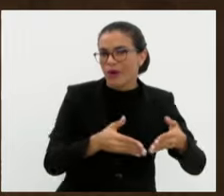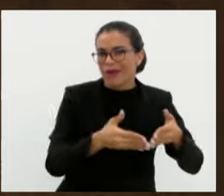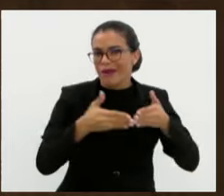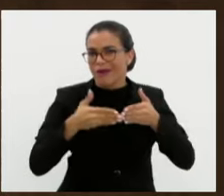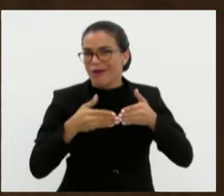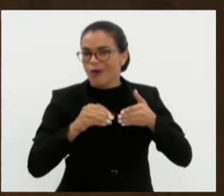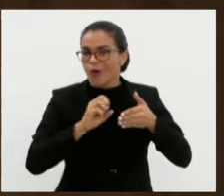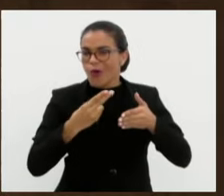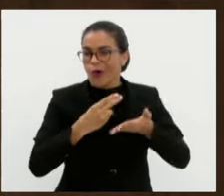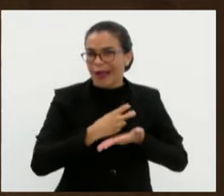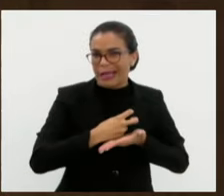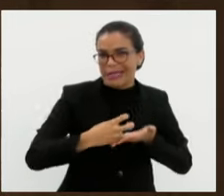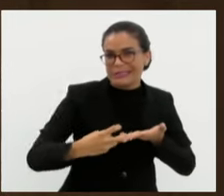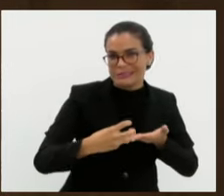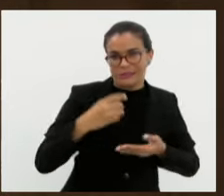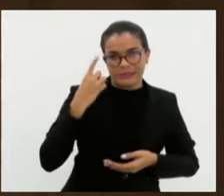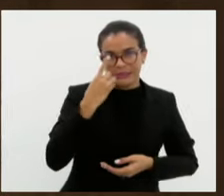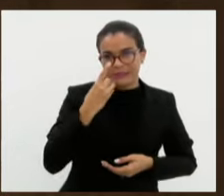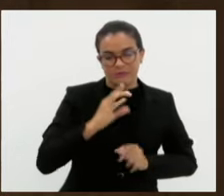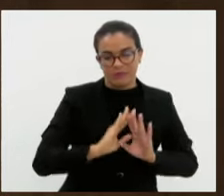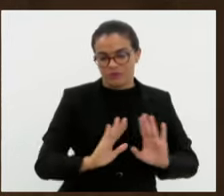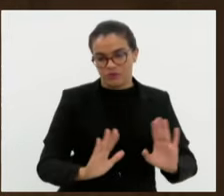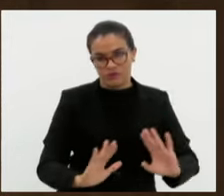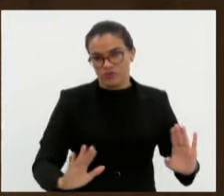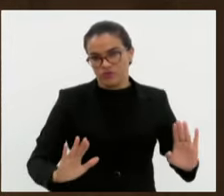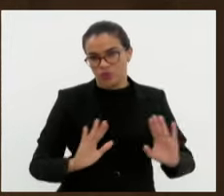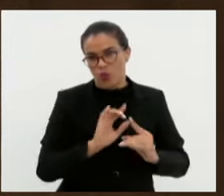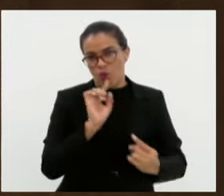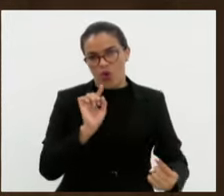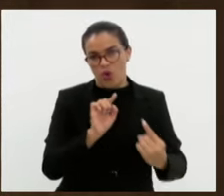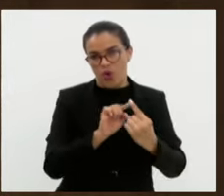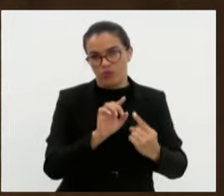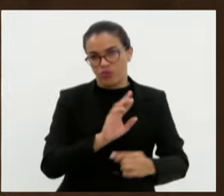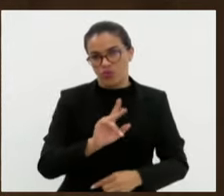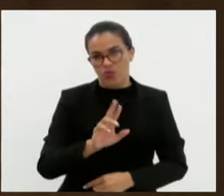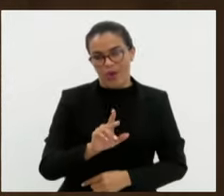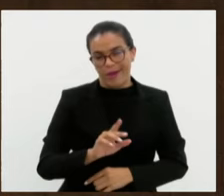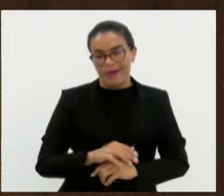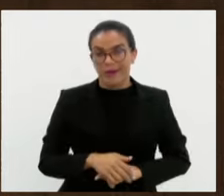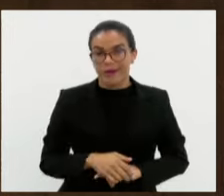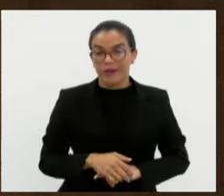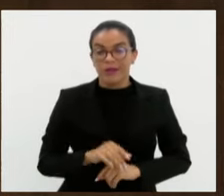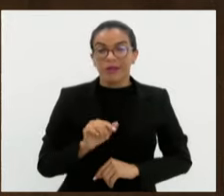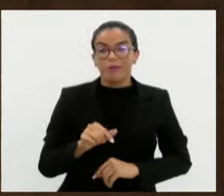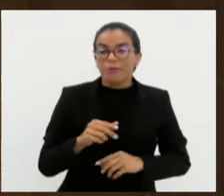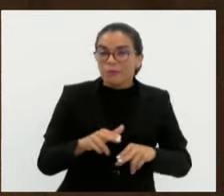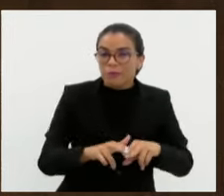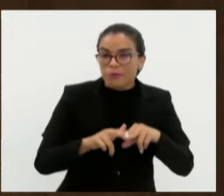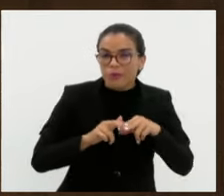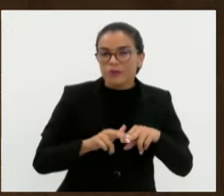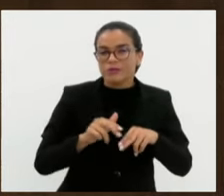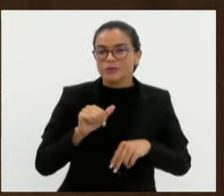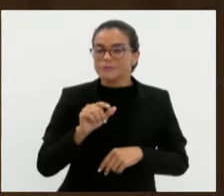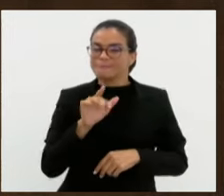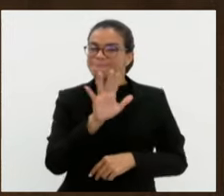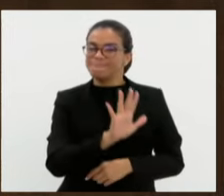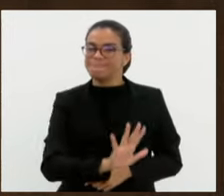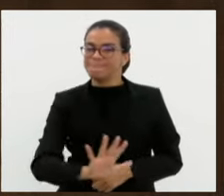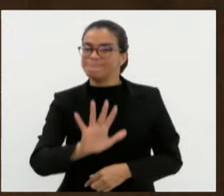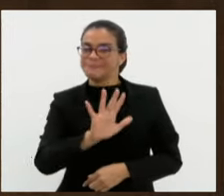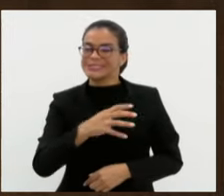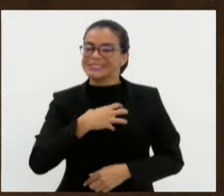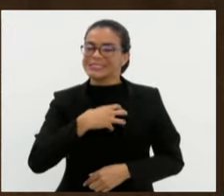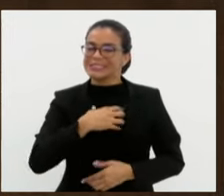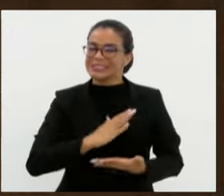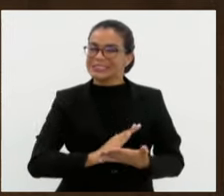não ou a cassação da deputada Lucinha. Não foi este. Este não é o mérito da questão. É por isso que fico um pouco